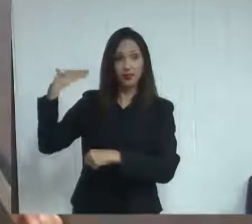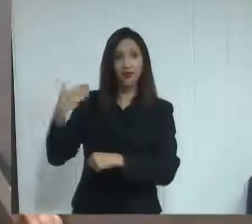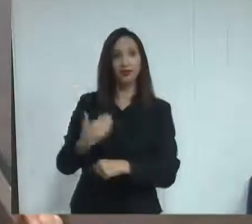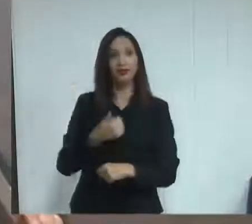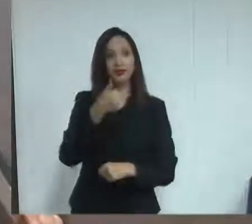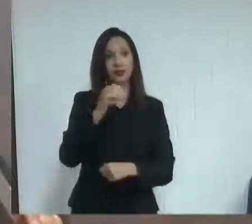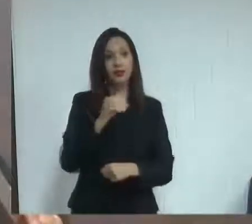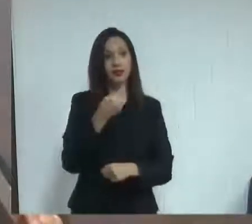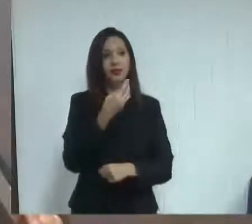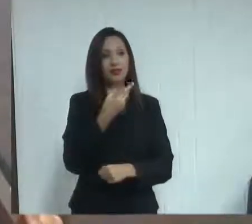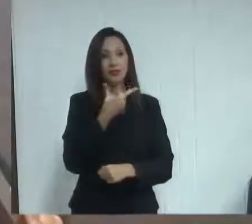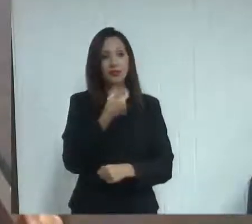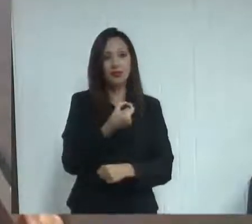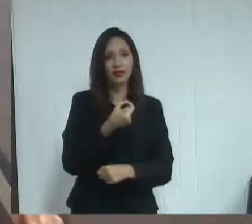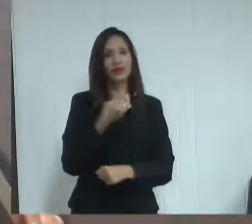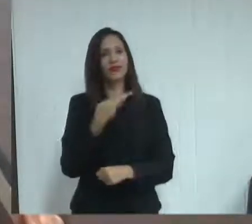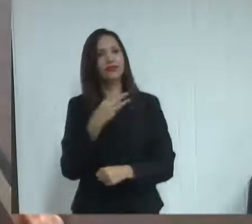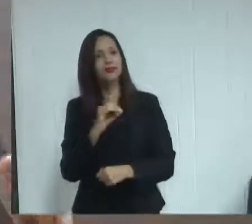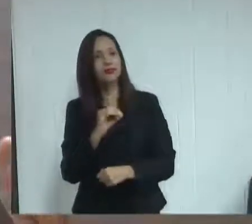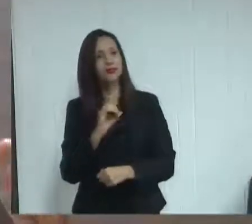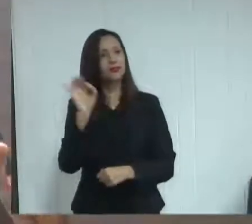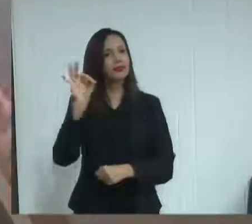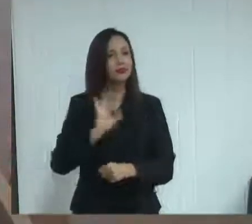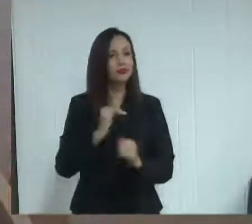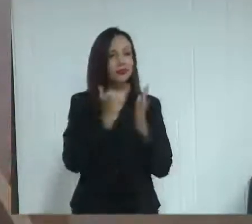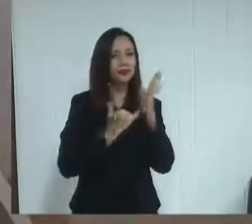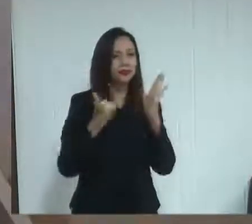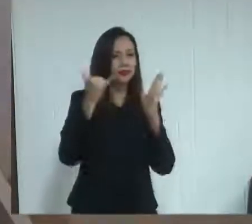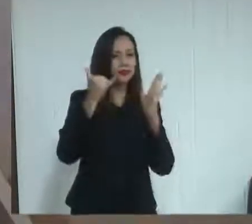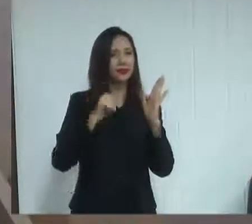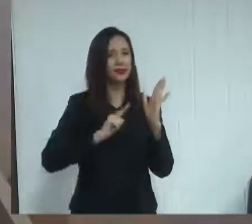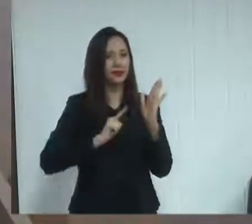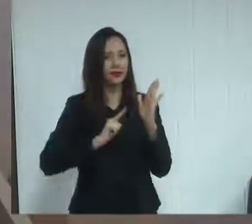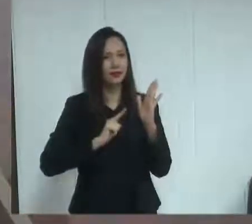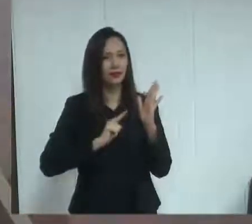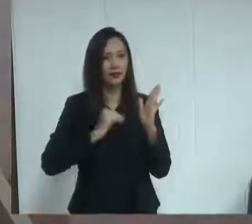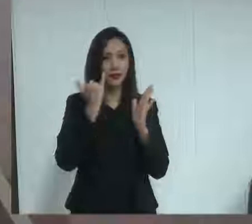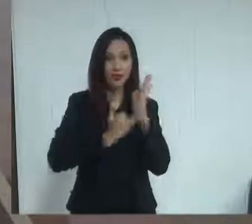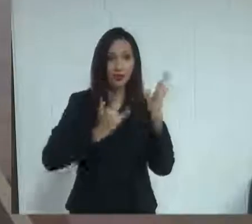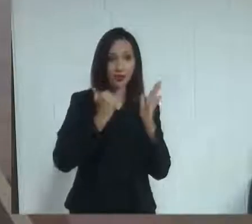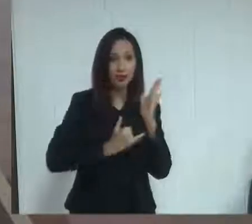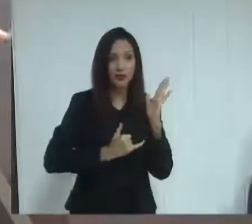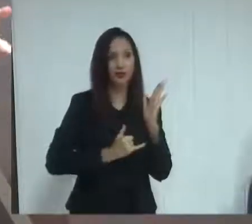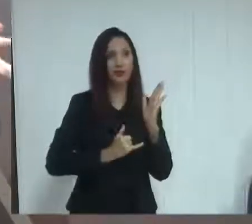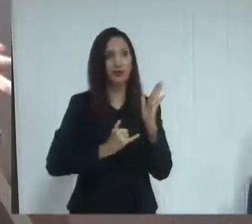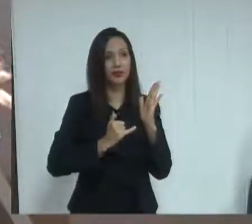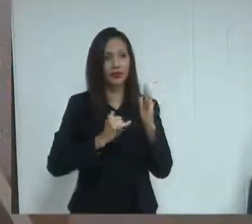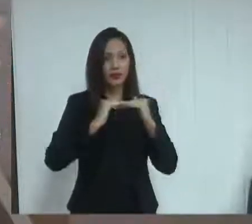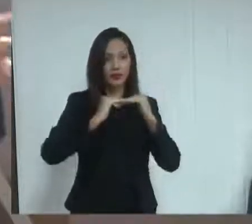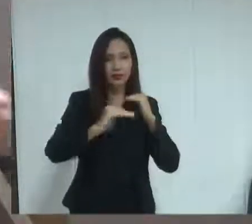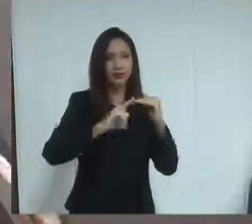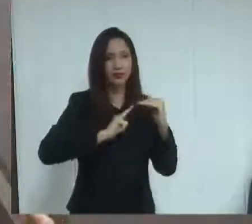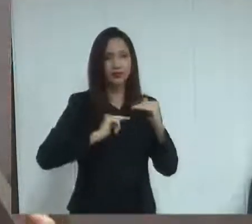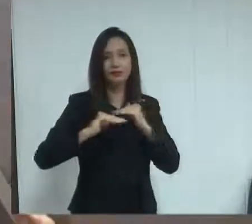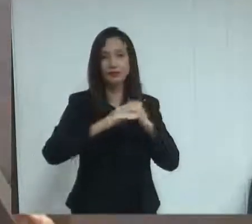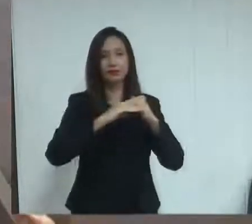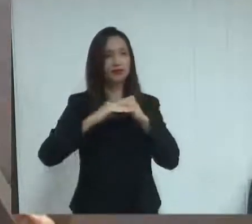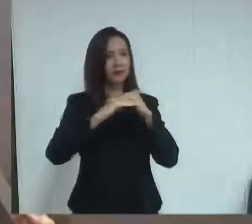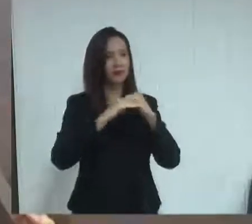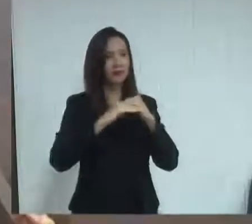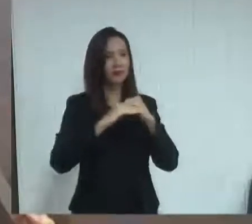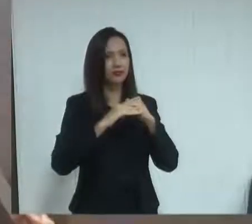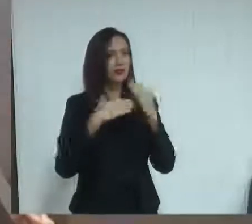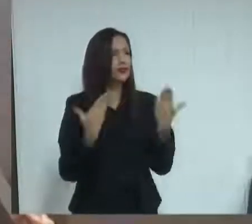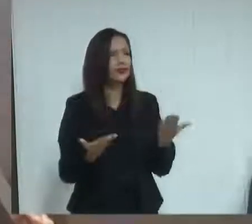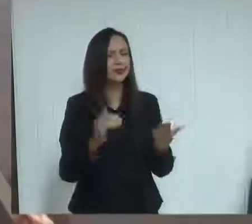20%, 30%. Né? O imposto era estabelecido para todo mundo, dadas as proporcionalidades, igual. E serve para